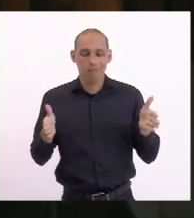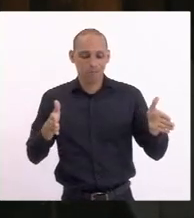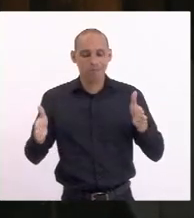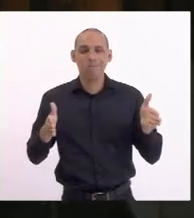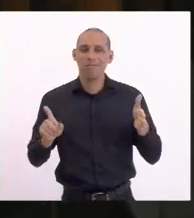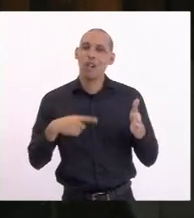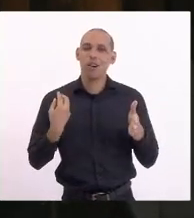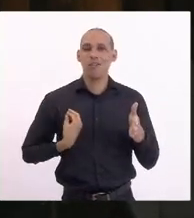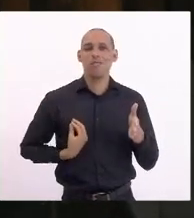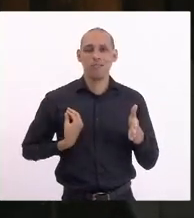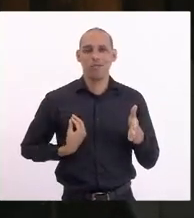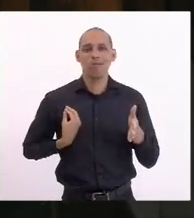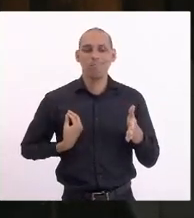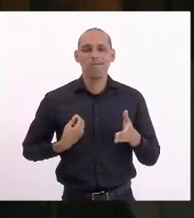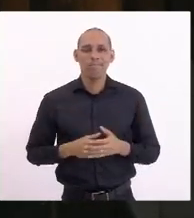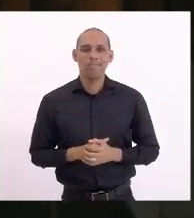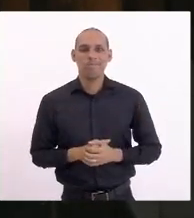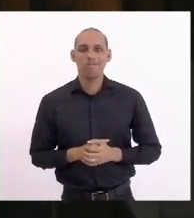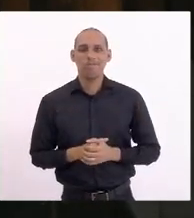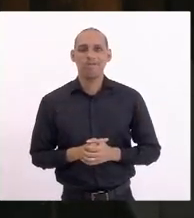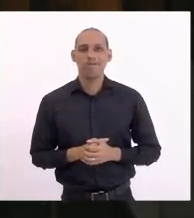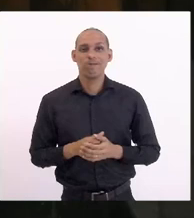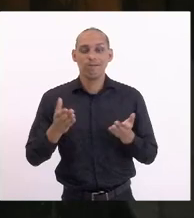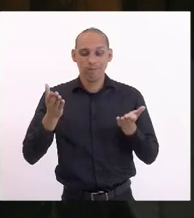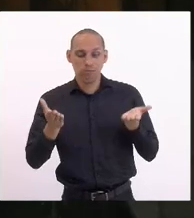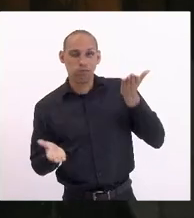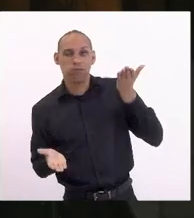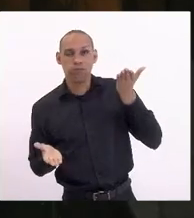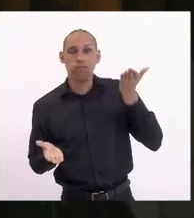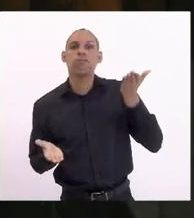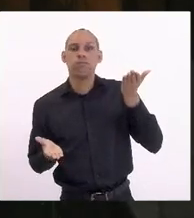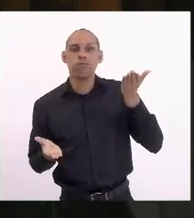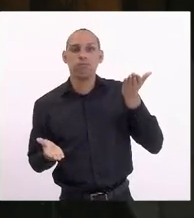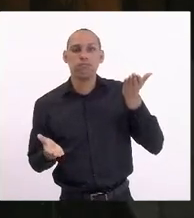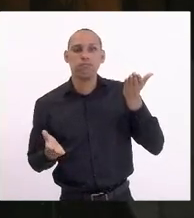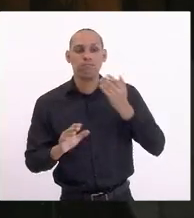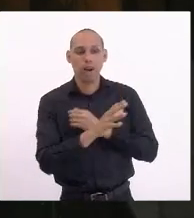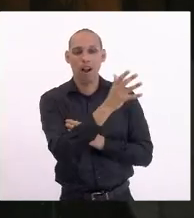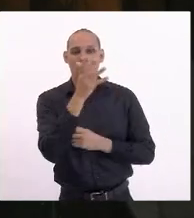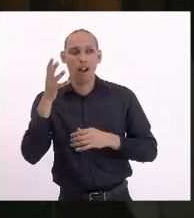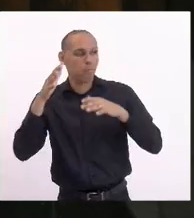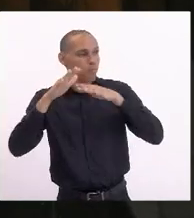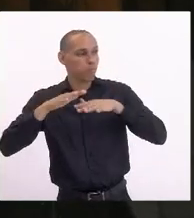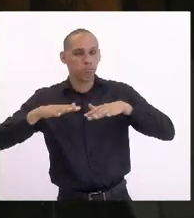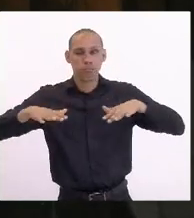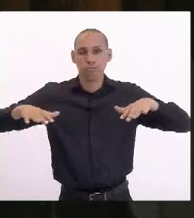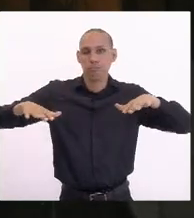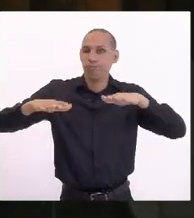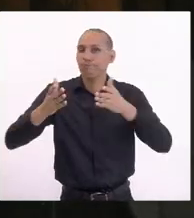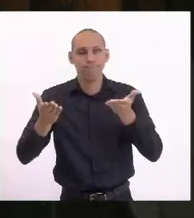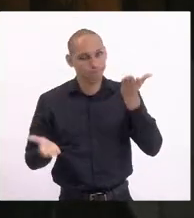vive, de desequilíbrio ambiental total.